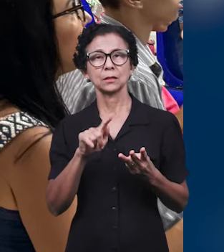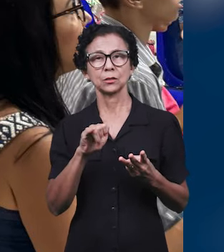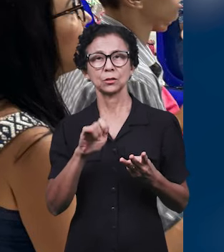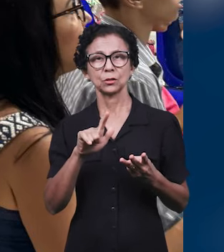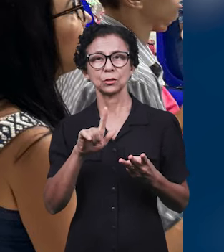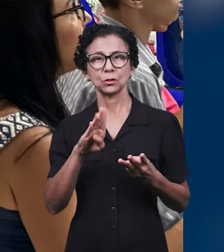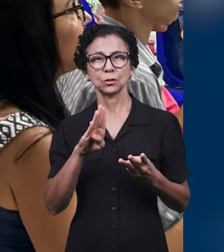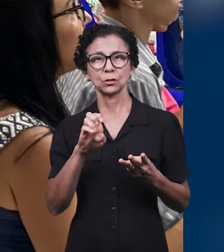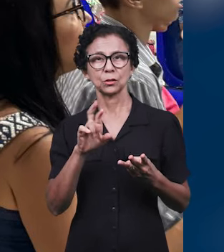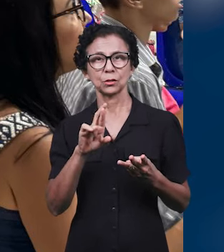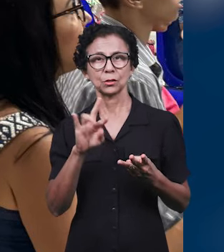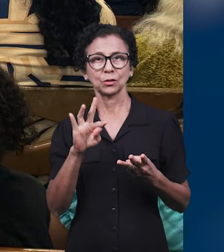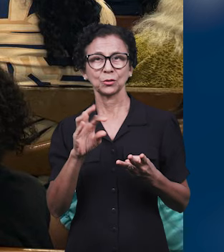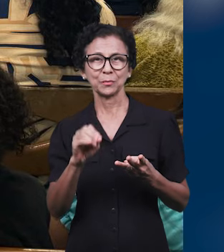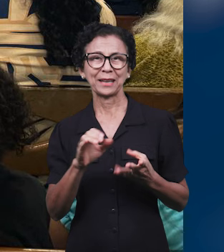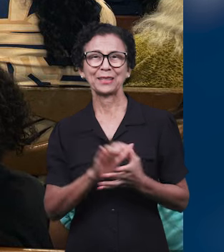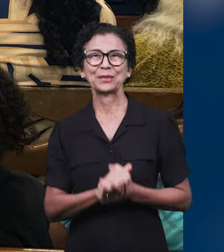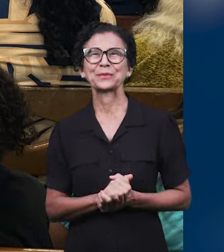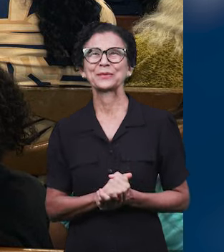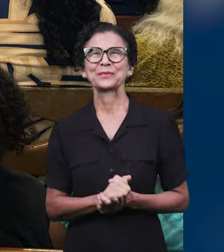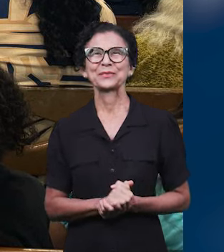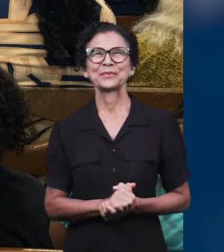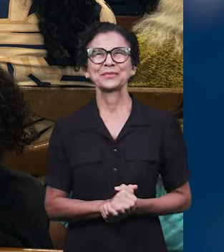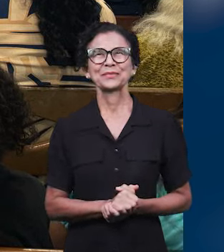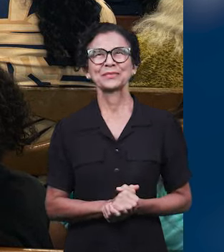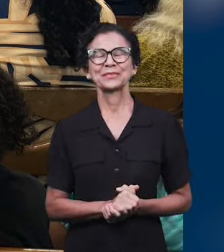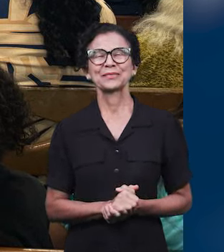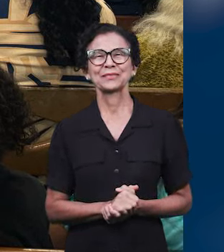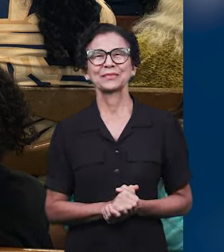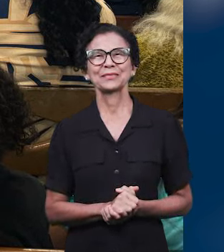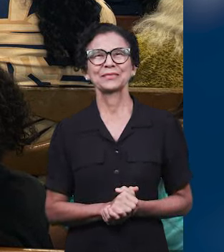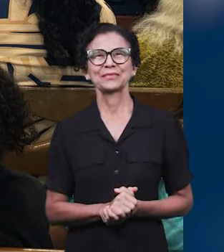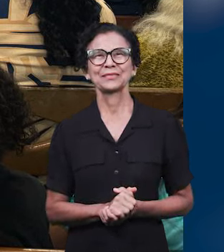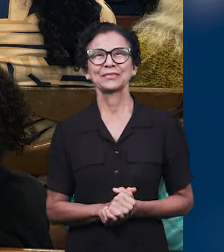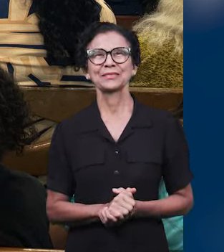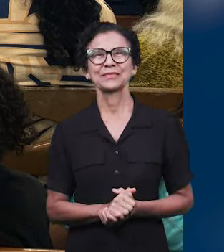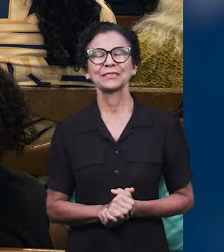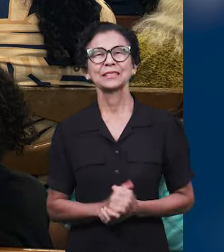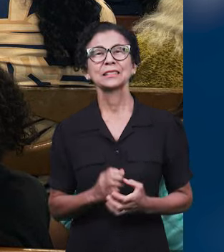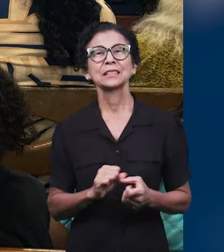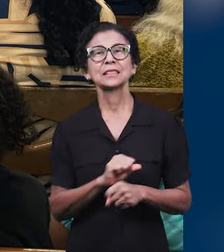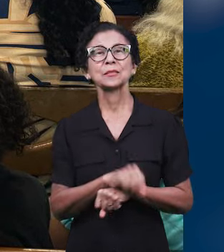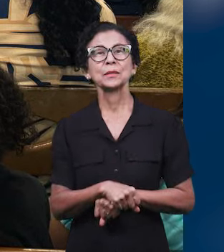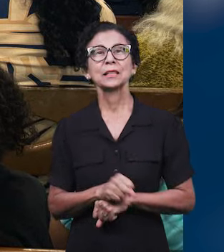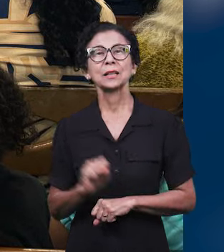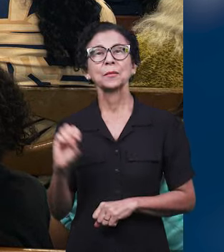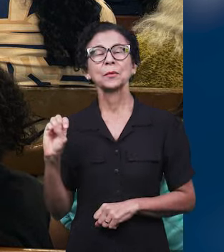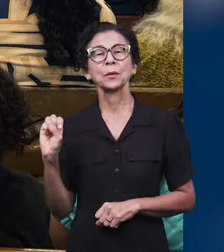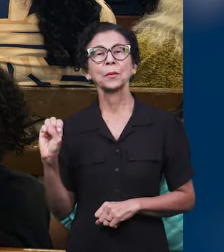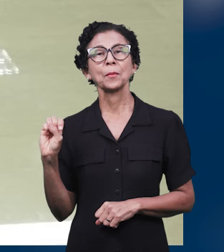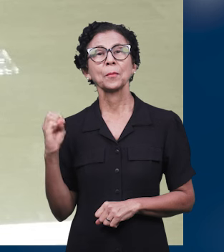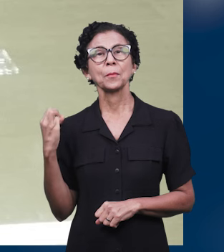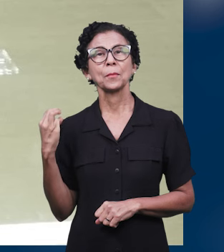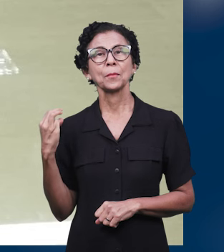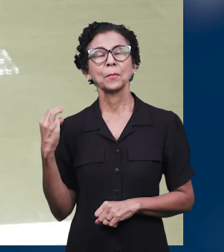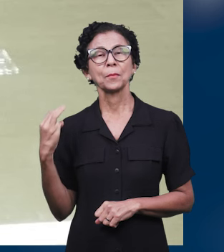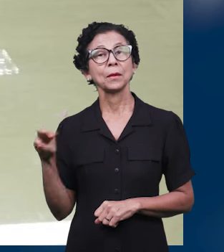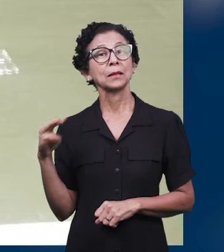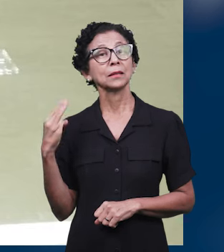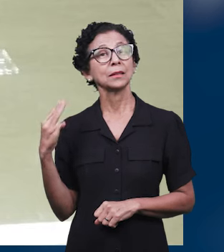Teófilo Otoni, Minas Gerais. Mini seminário no polo de Ecoporanga. Glória a Deus, um abraço ao nosso povo aí de Ecoporanga.